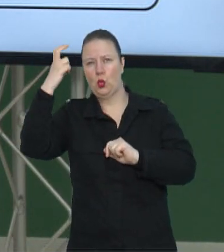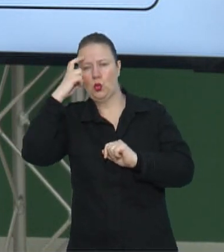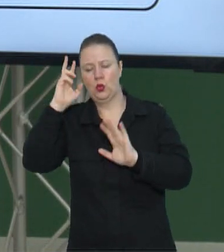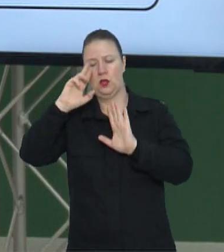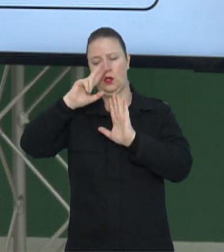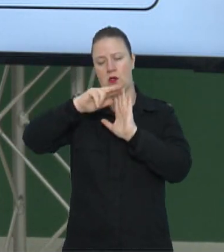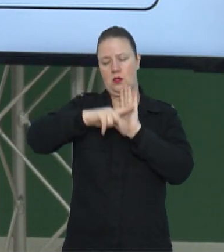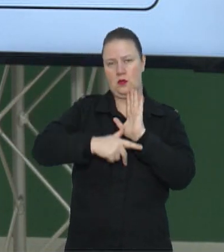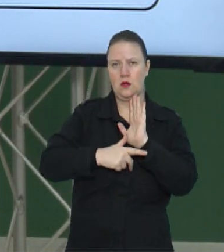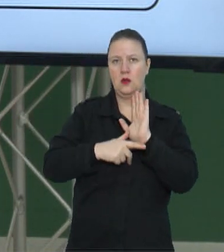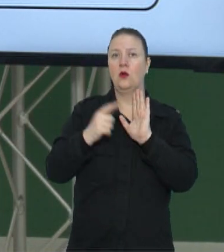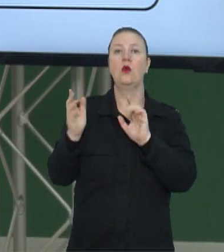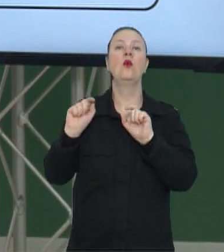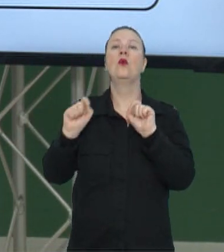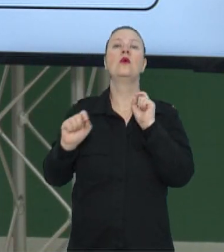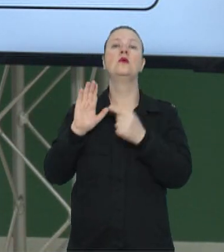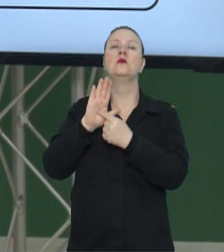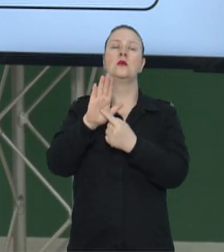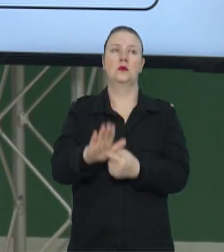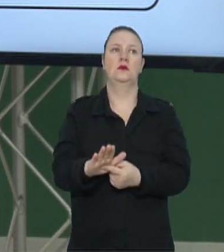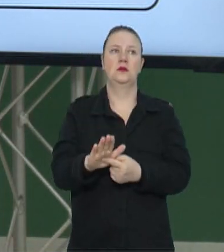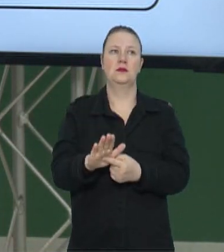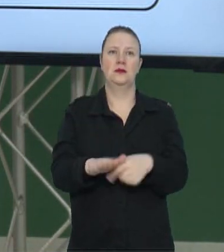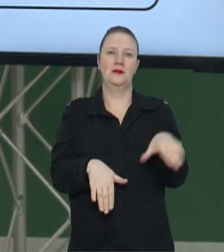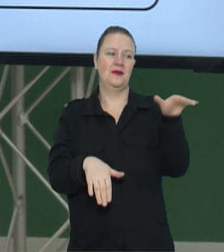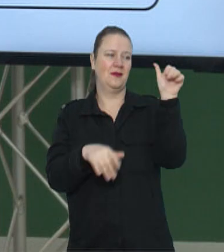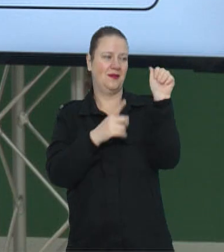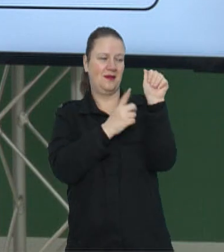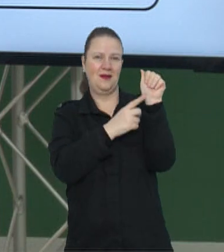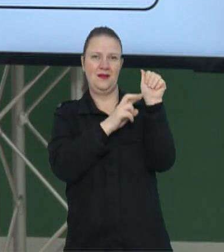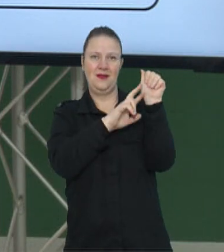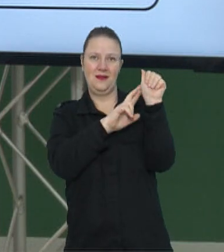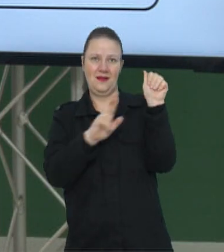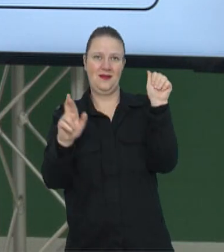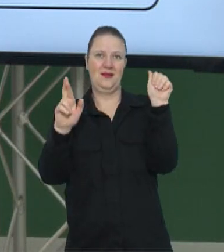temos aqui que representa isso? Então já está ali marcadinho